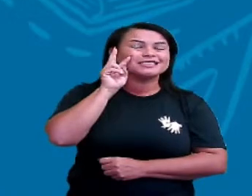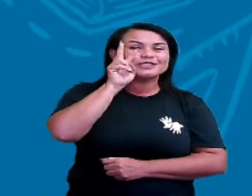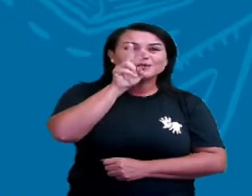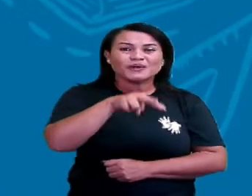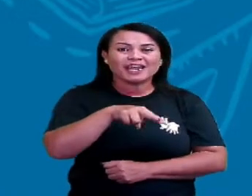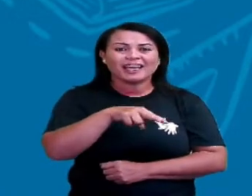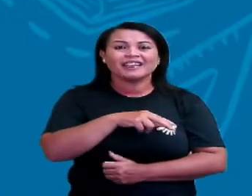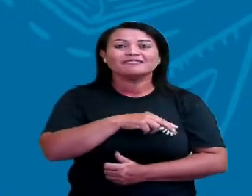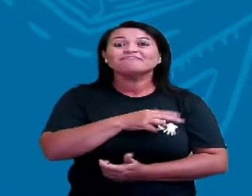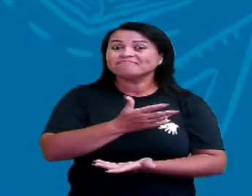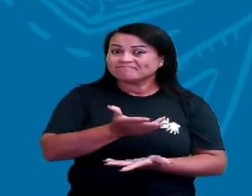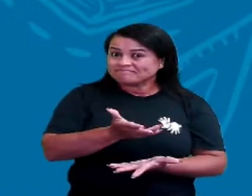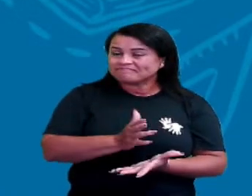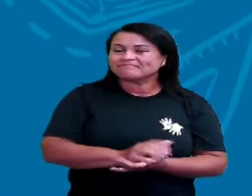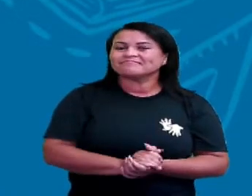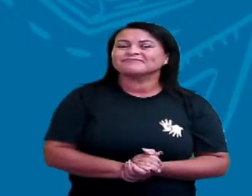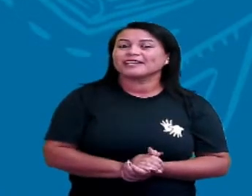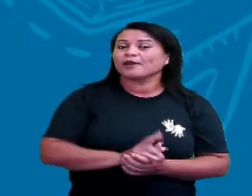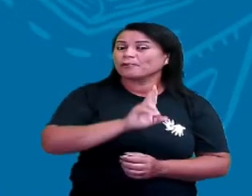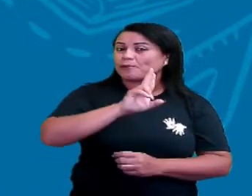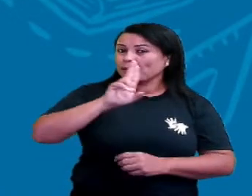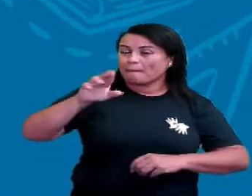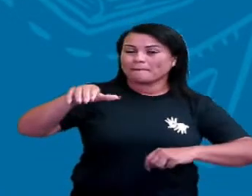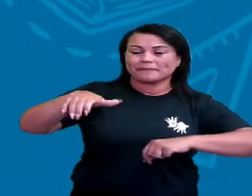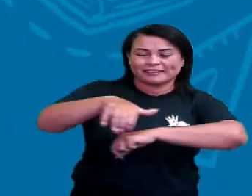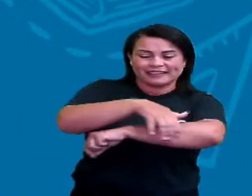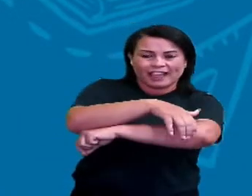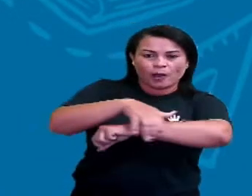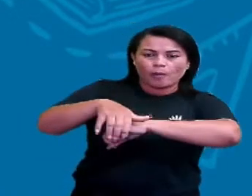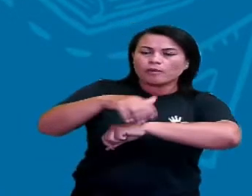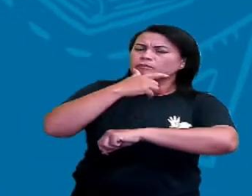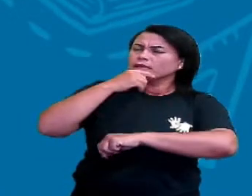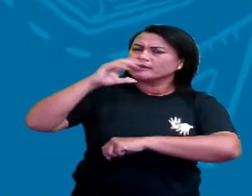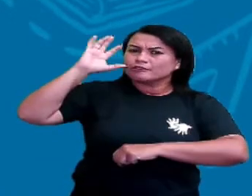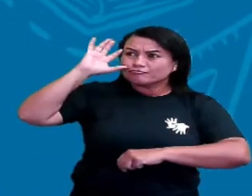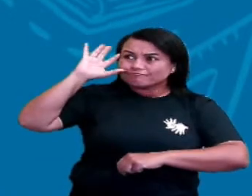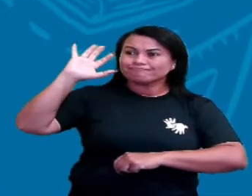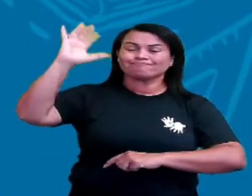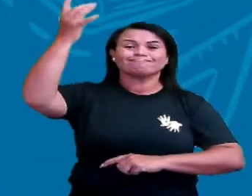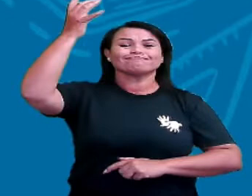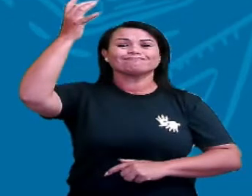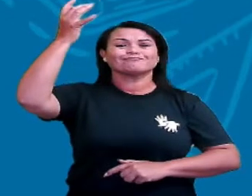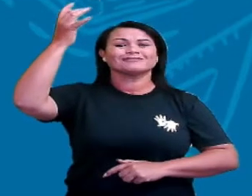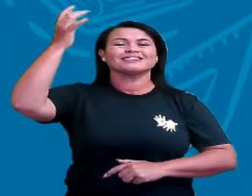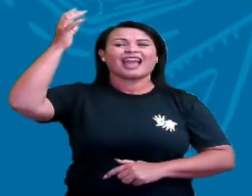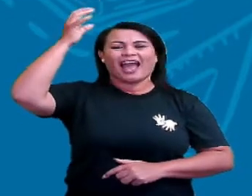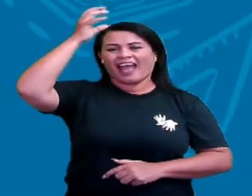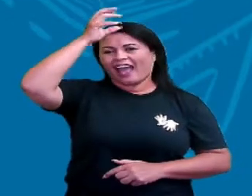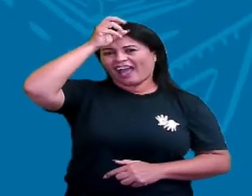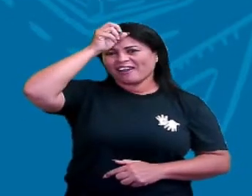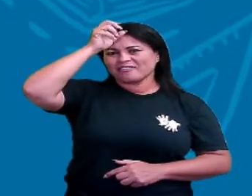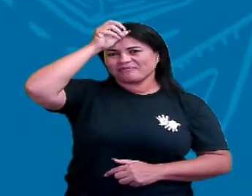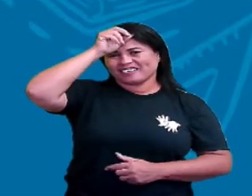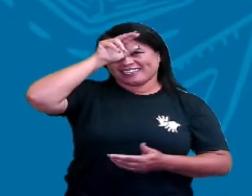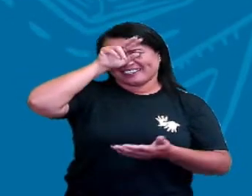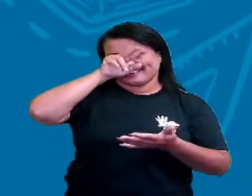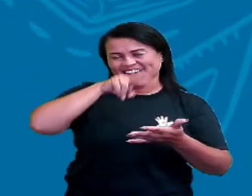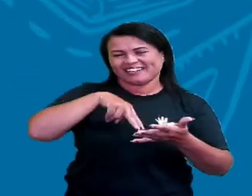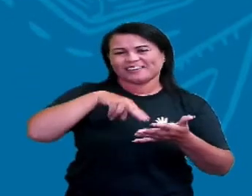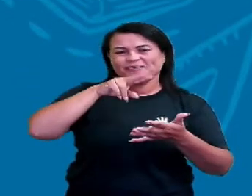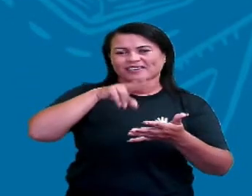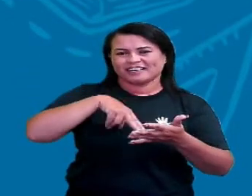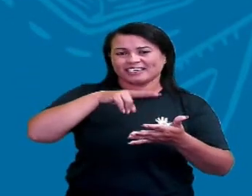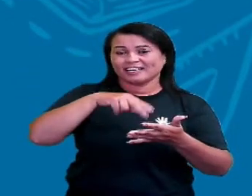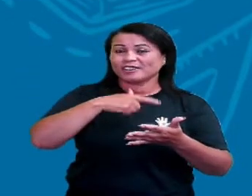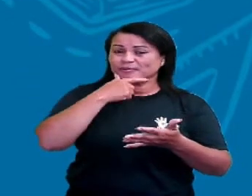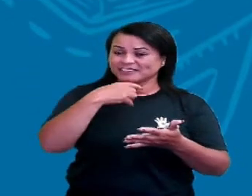daquela rua. E aí o Joãozinho descobriu que ele aprendeu a